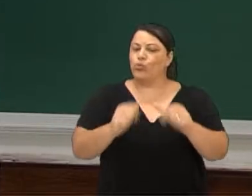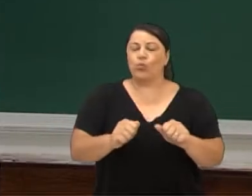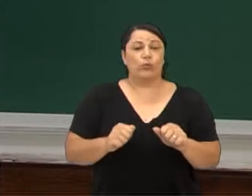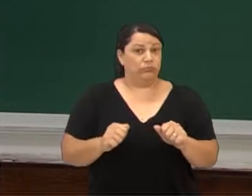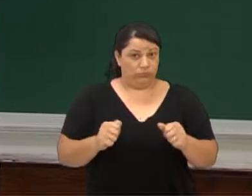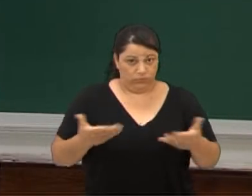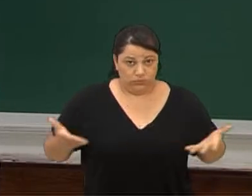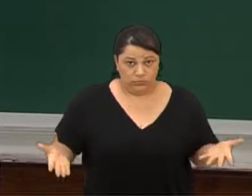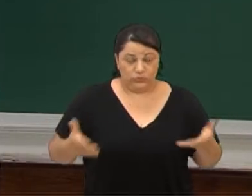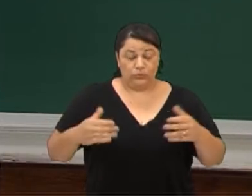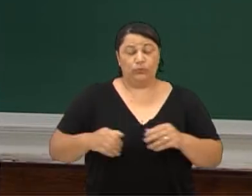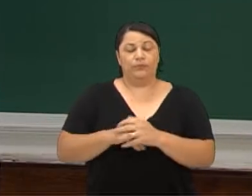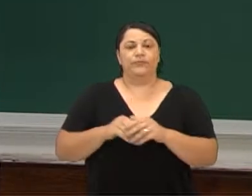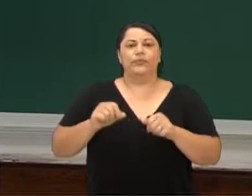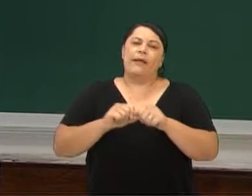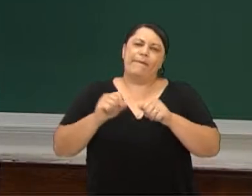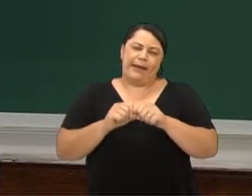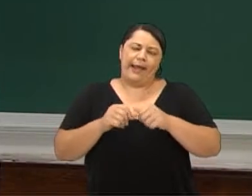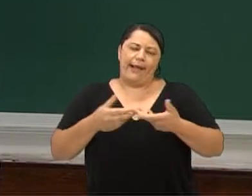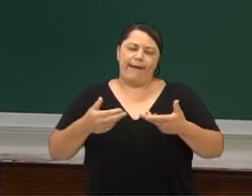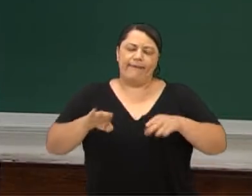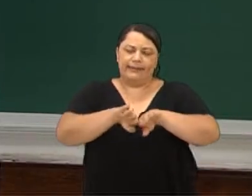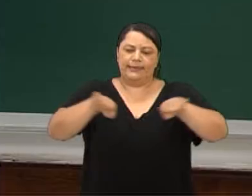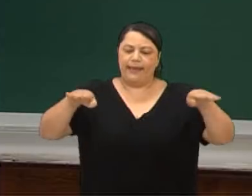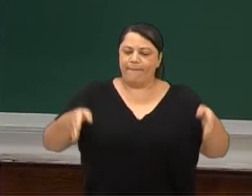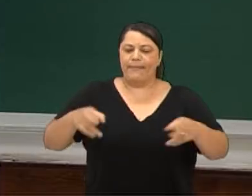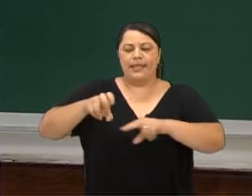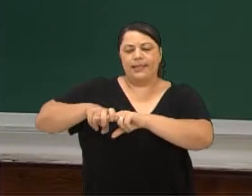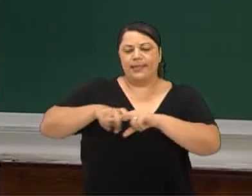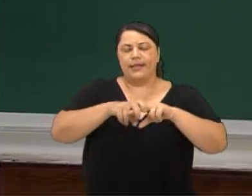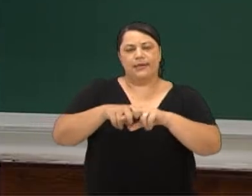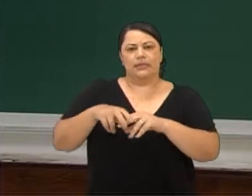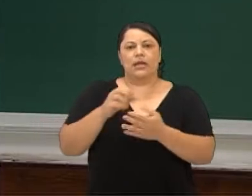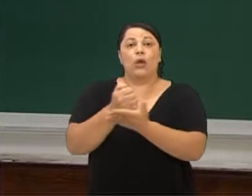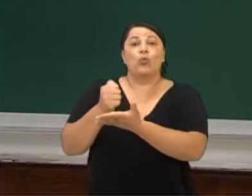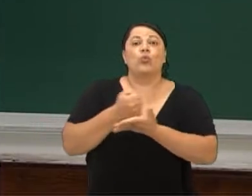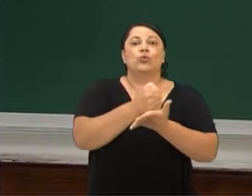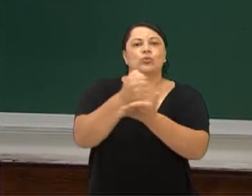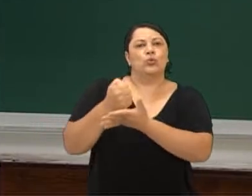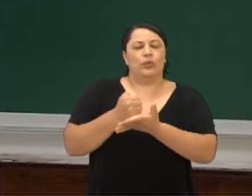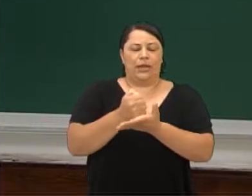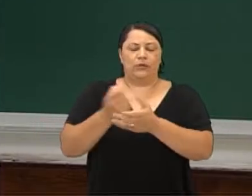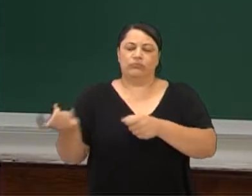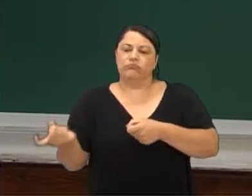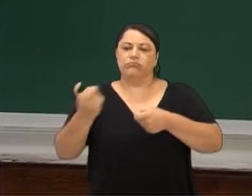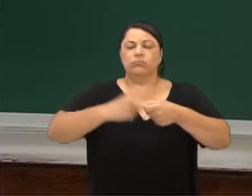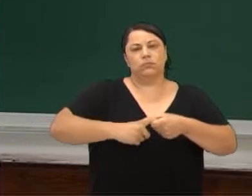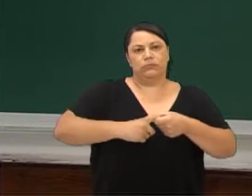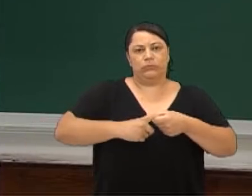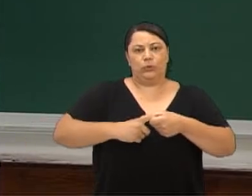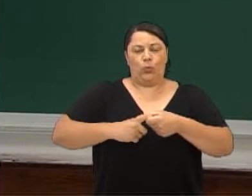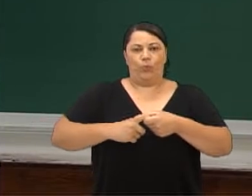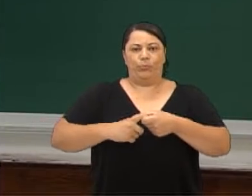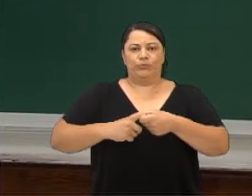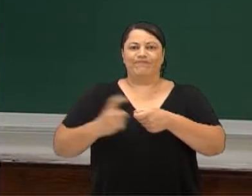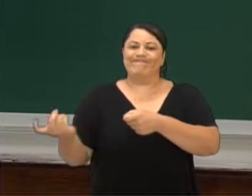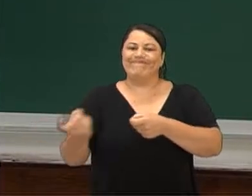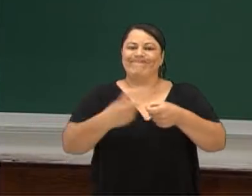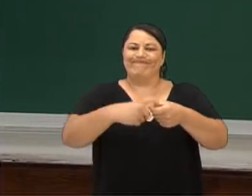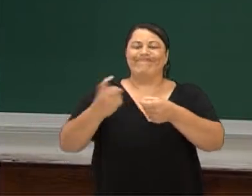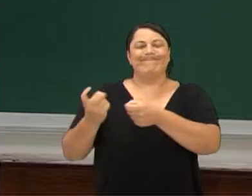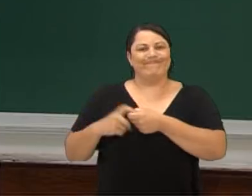para se fabricar a mesma cadeira vai estar sendo controlada por um grupo parceiro de empresas, ainda que essas